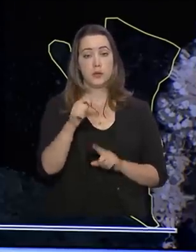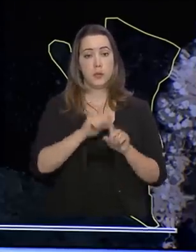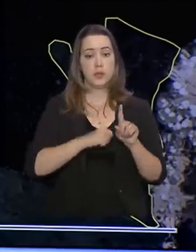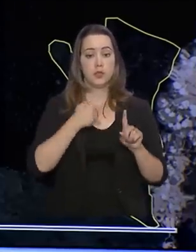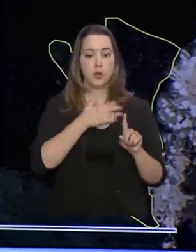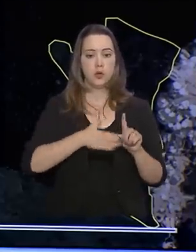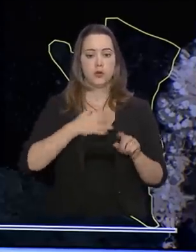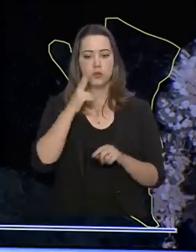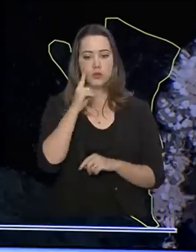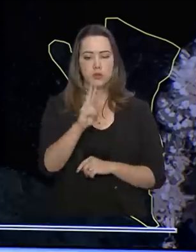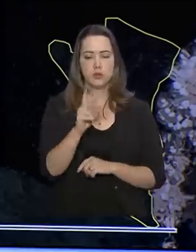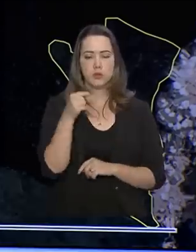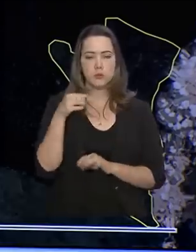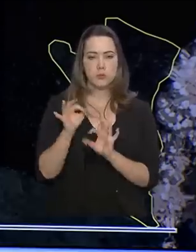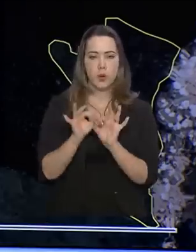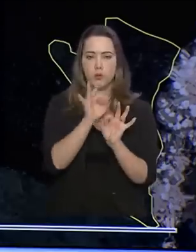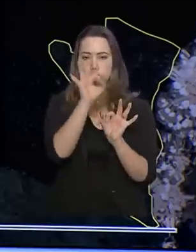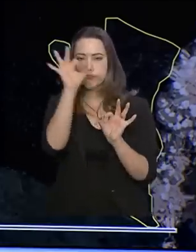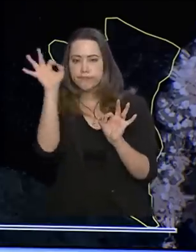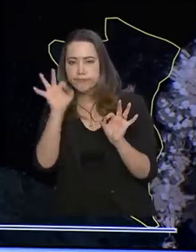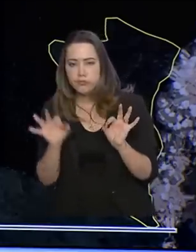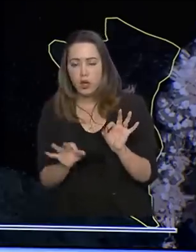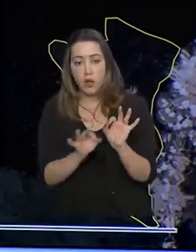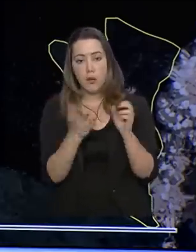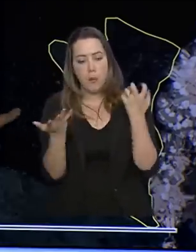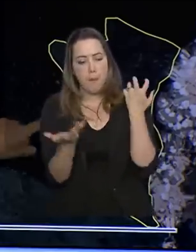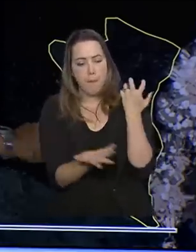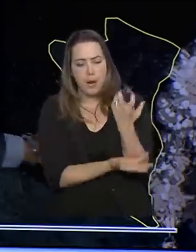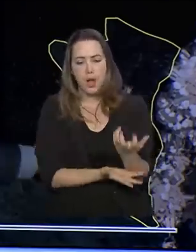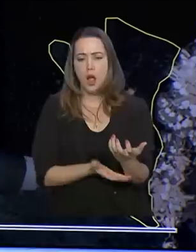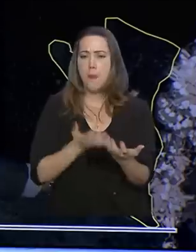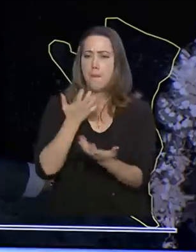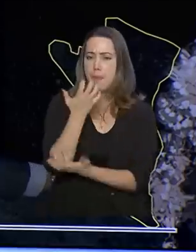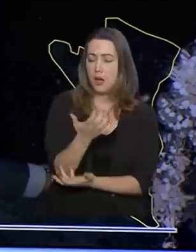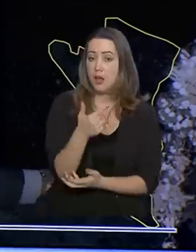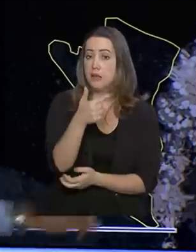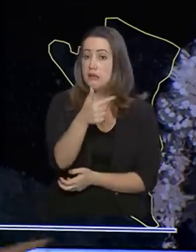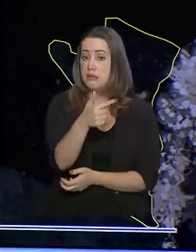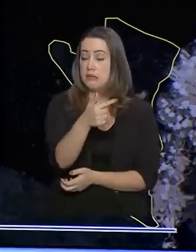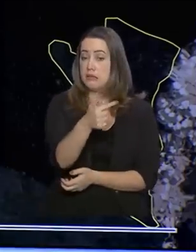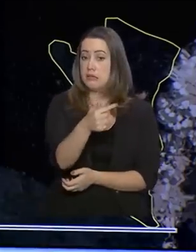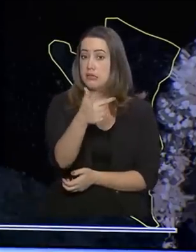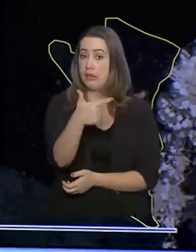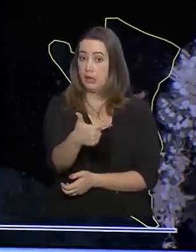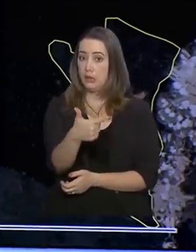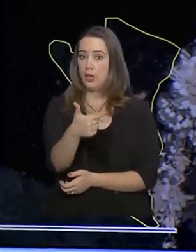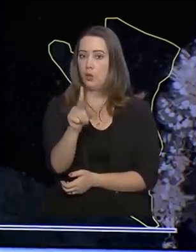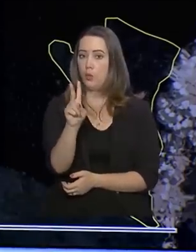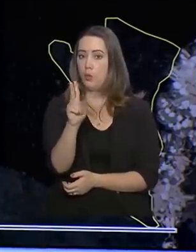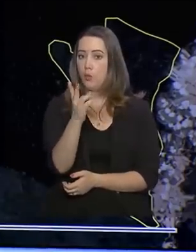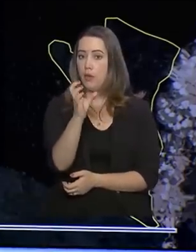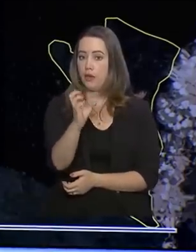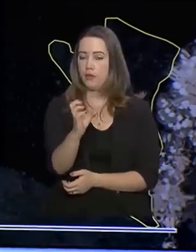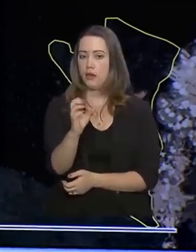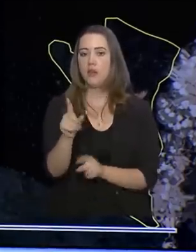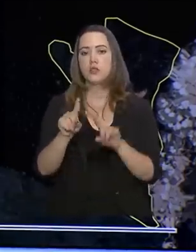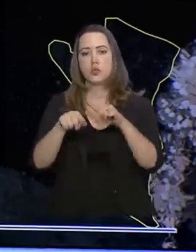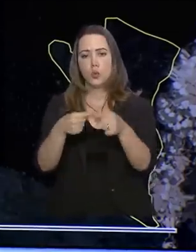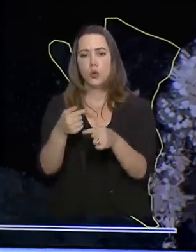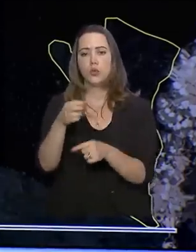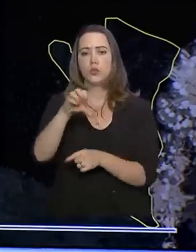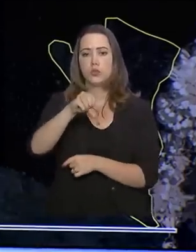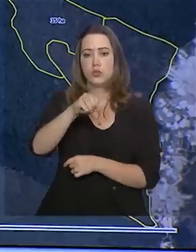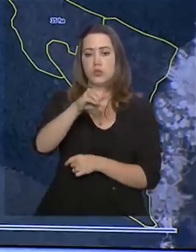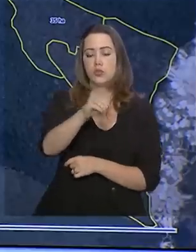tem um desmatamento aqui 71 hectares e um outro de 90 que o de terra não pegou o